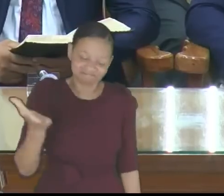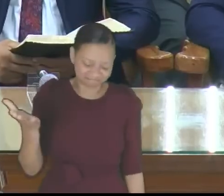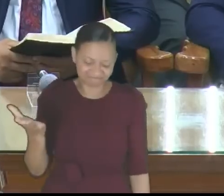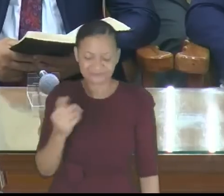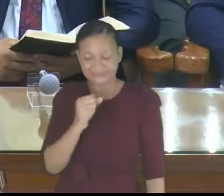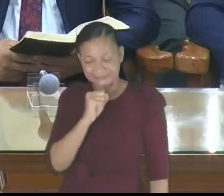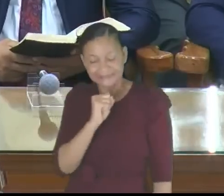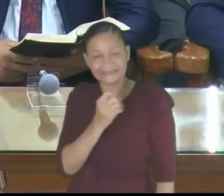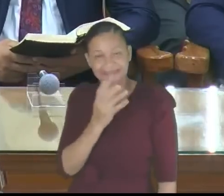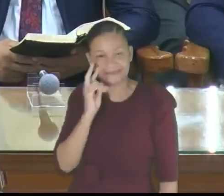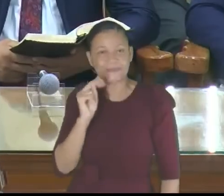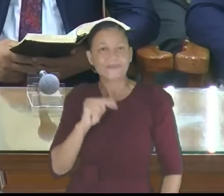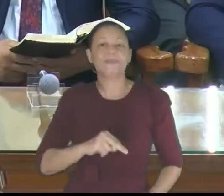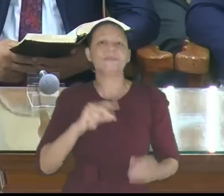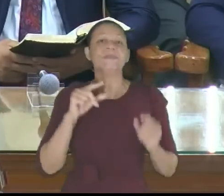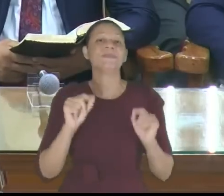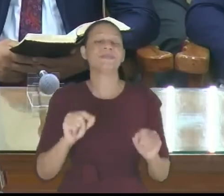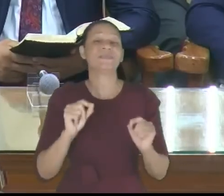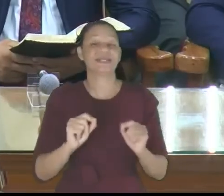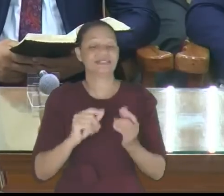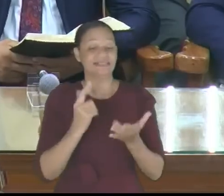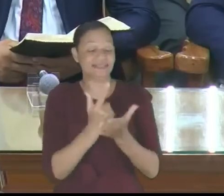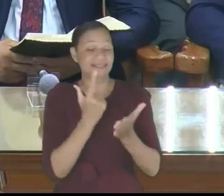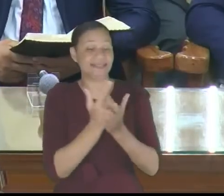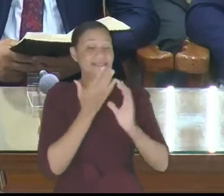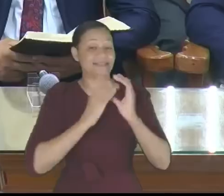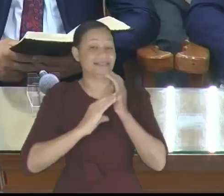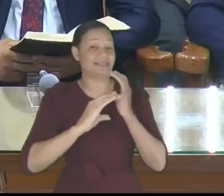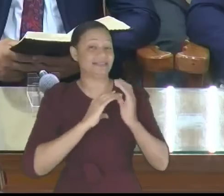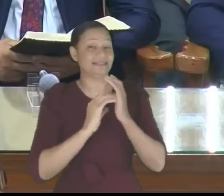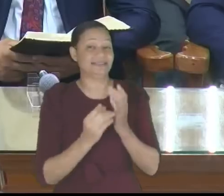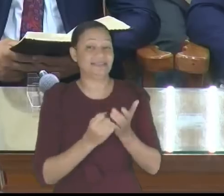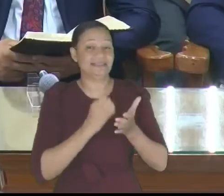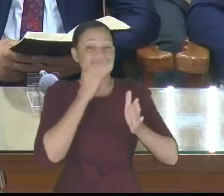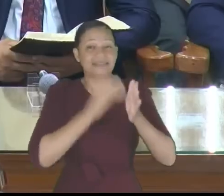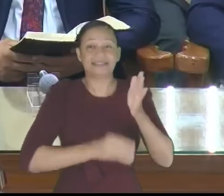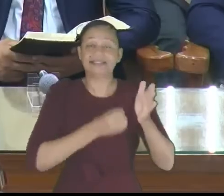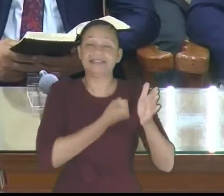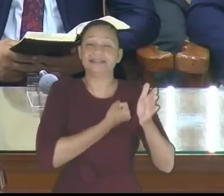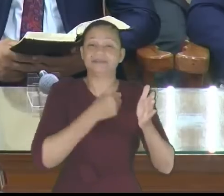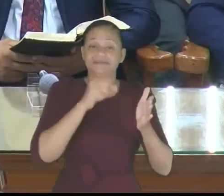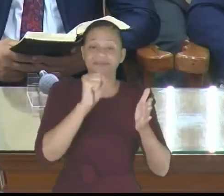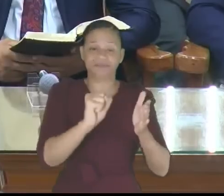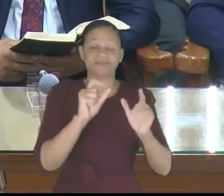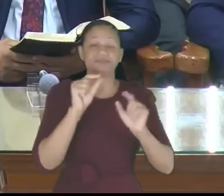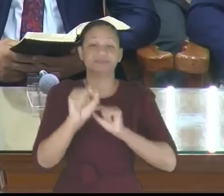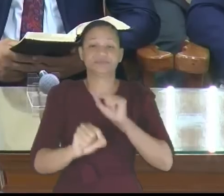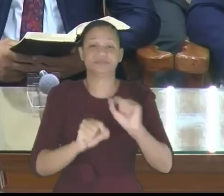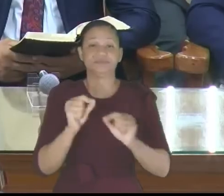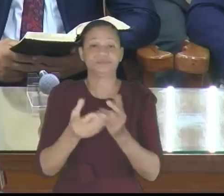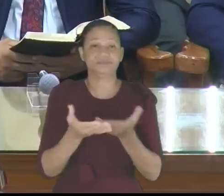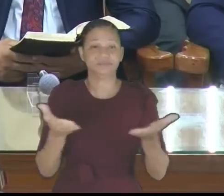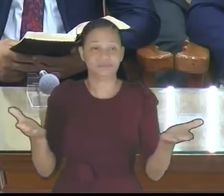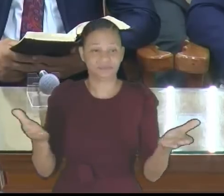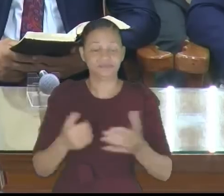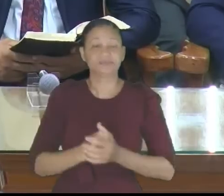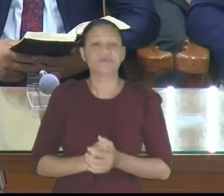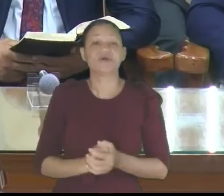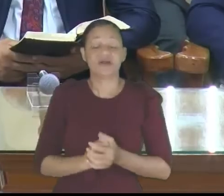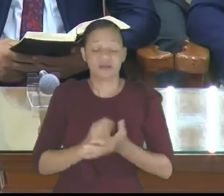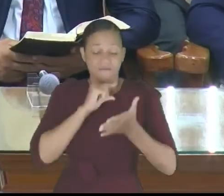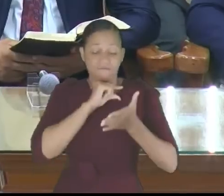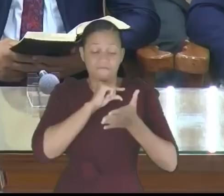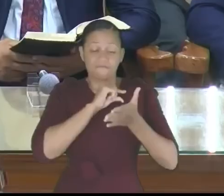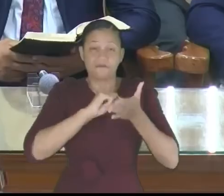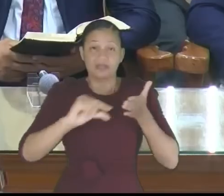vemos aqui em Cantares, capítulo 8, que no versículo